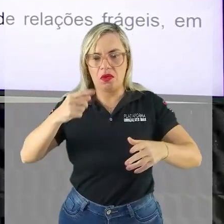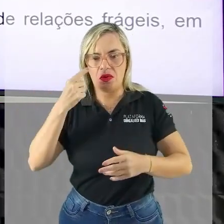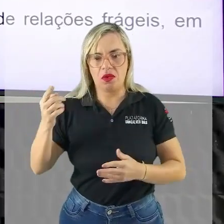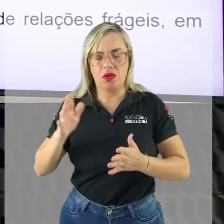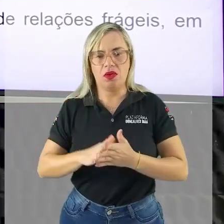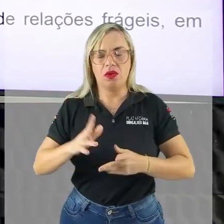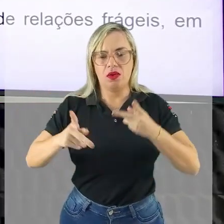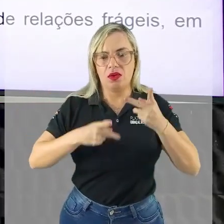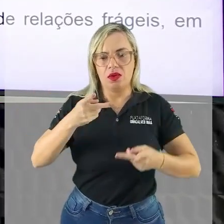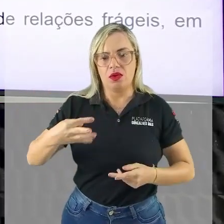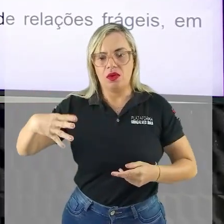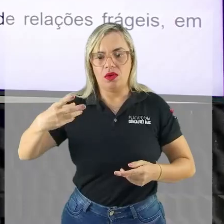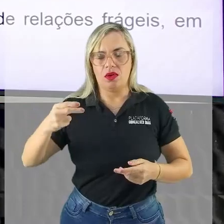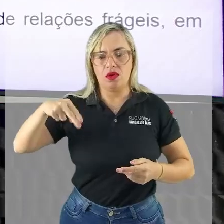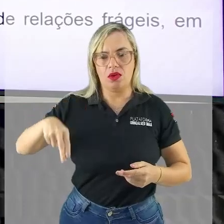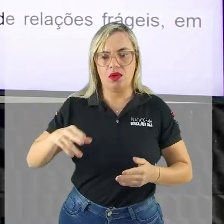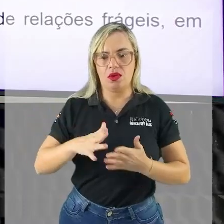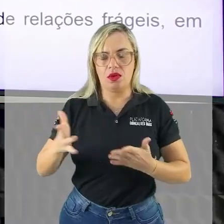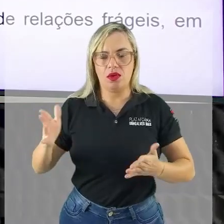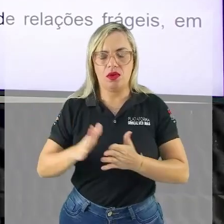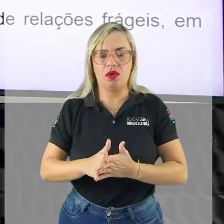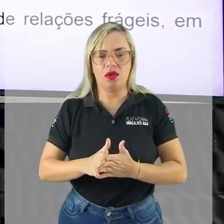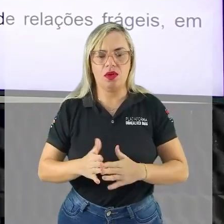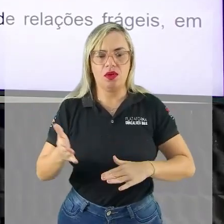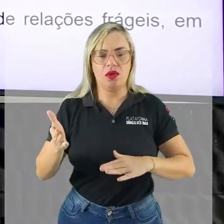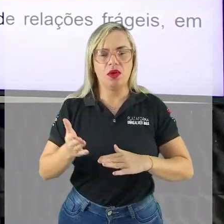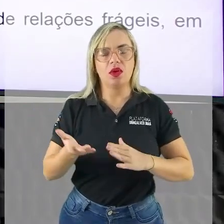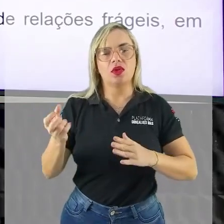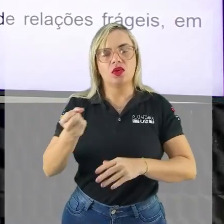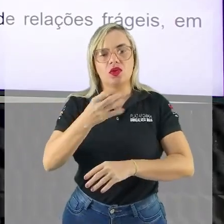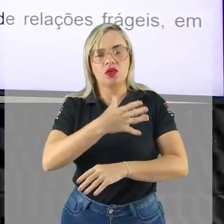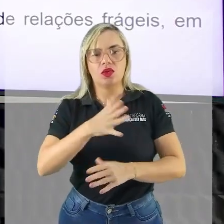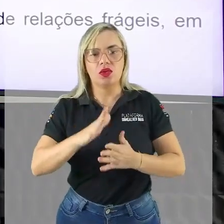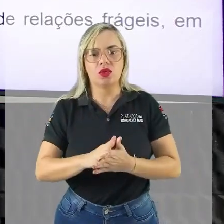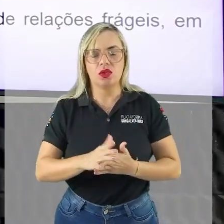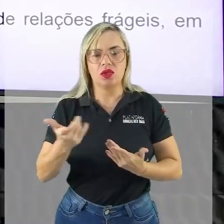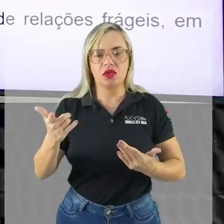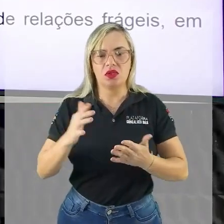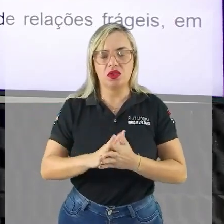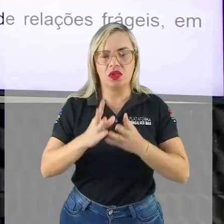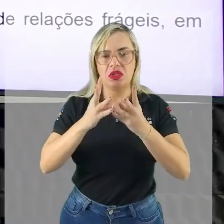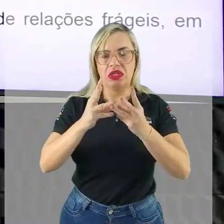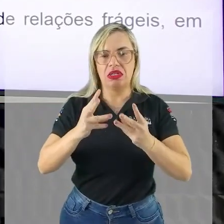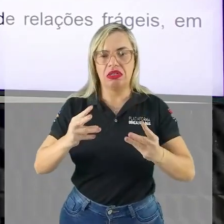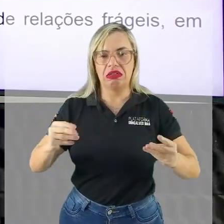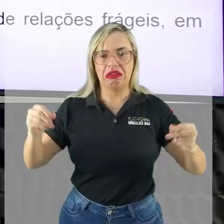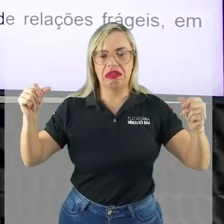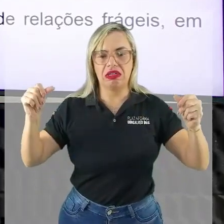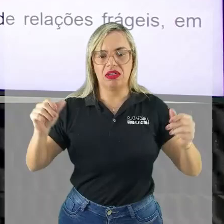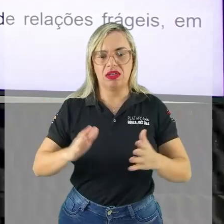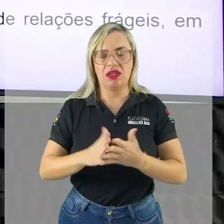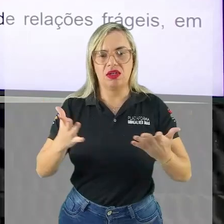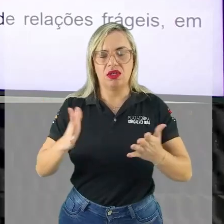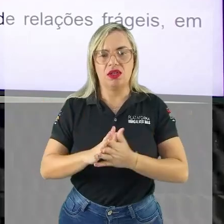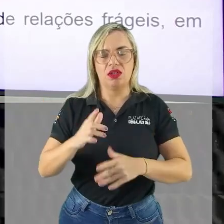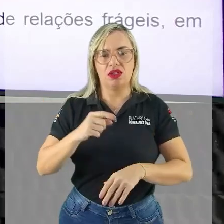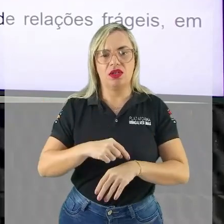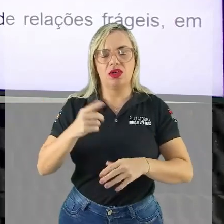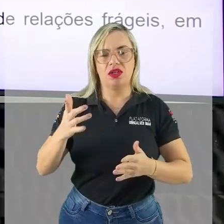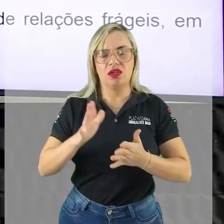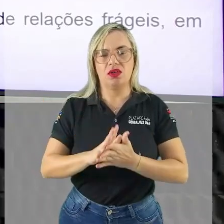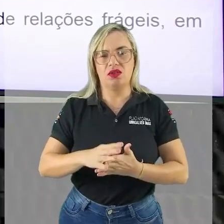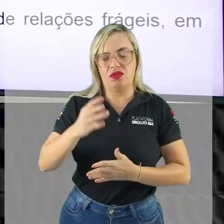Zygmunt Bauman, né? A questão da modernidade líquida, ele faz uma análise sobre a liquidez do tempo, né,